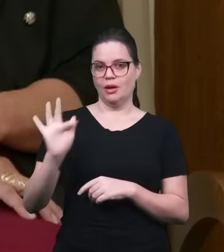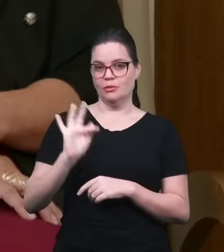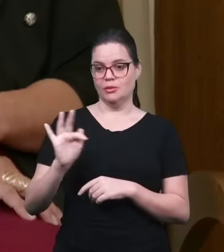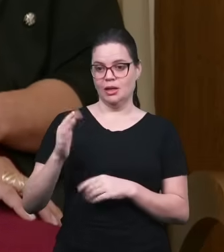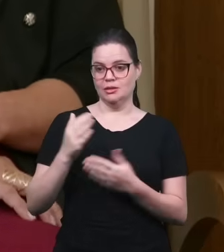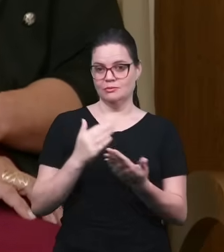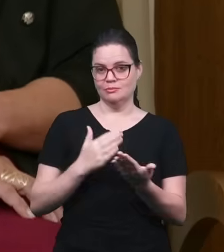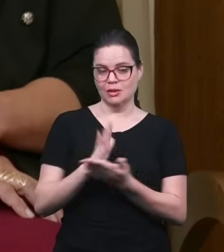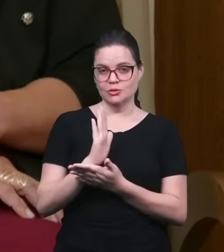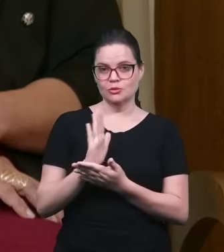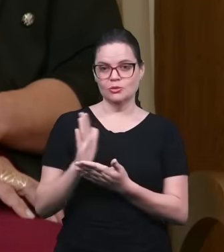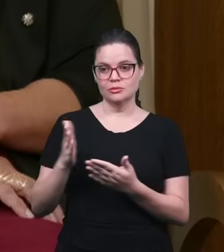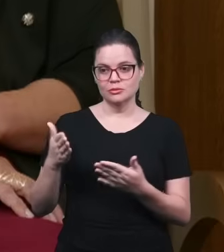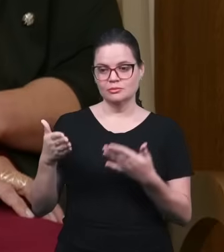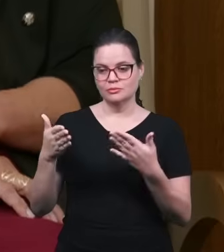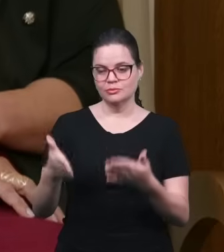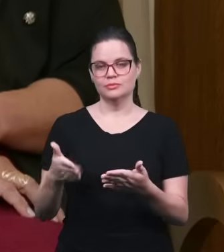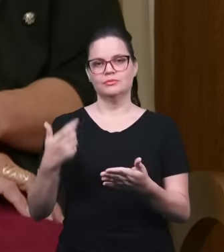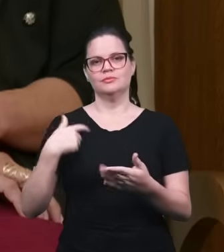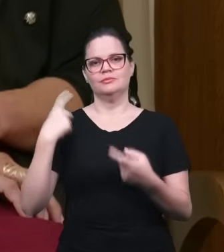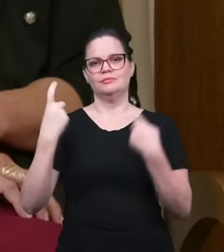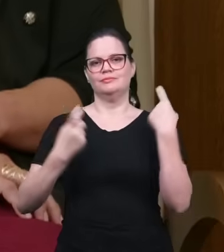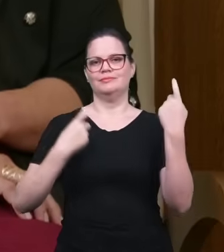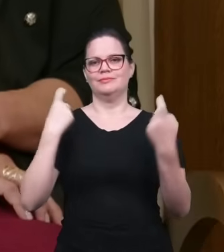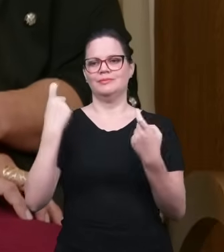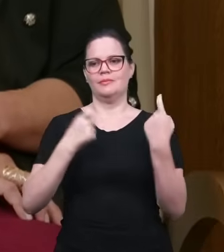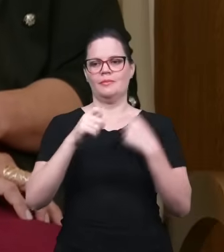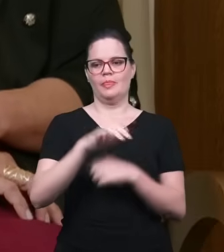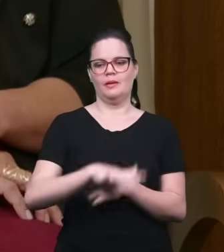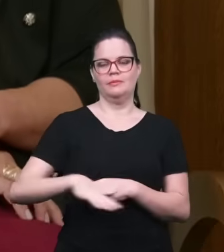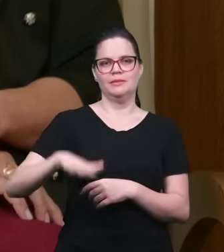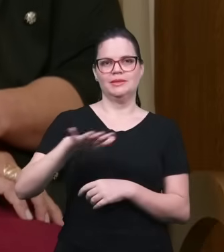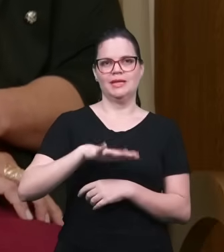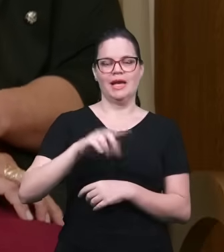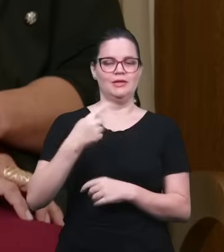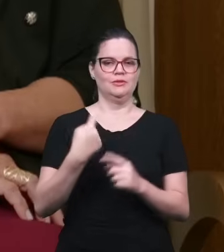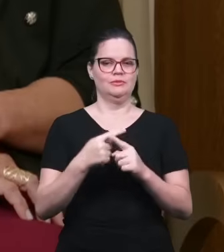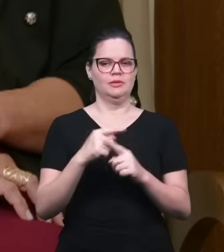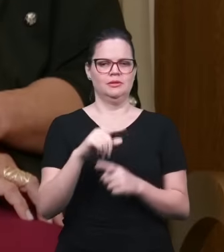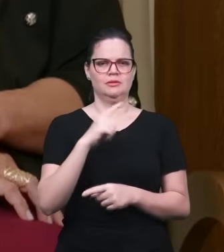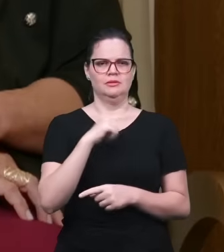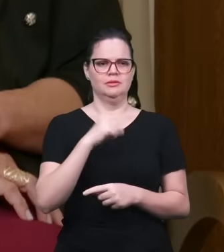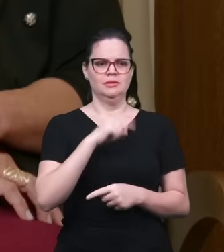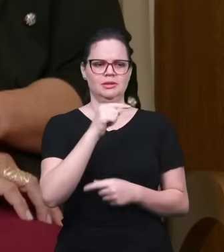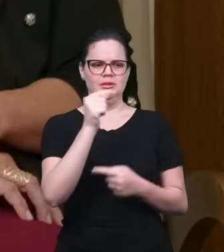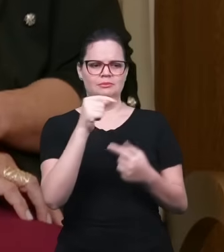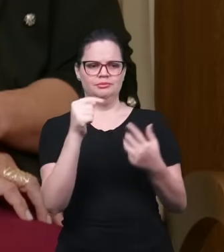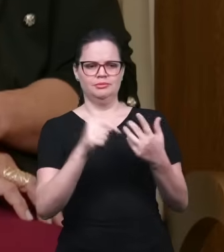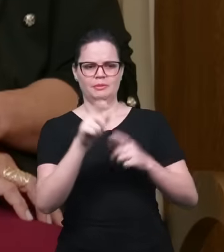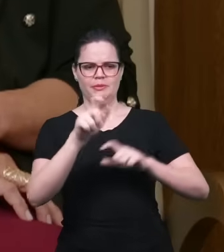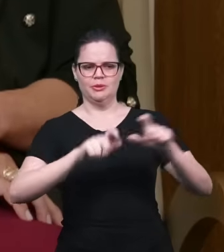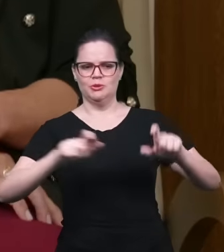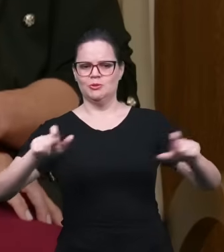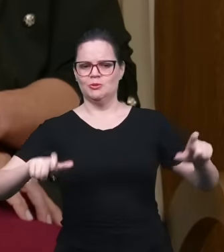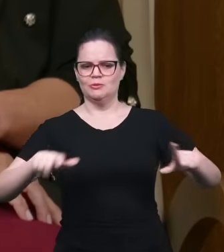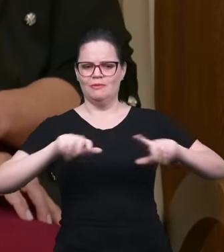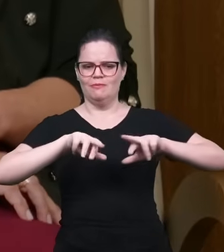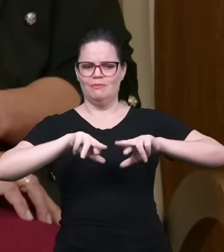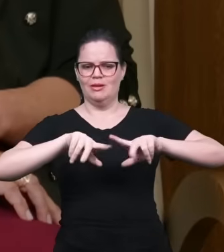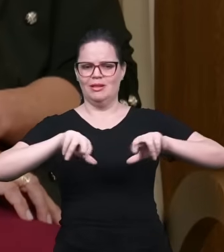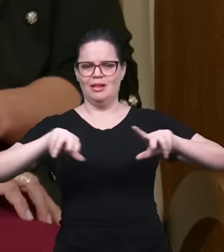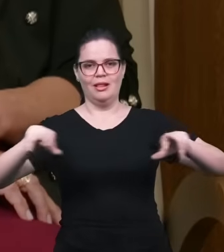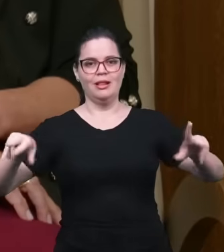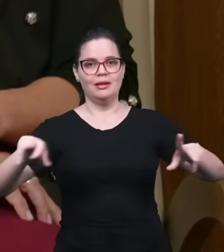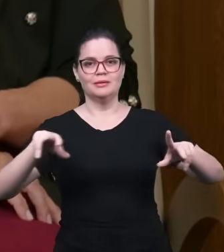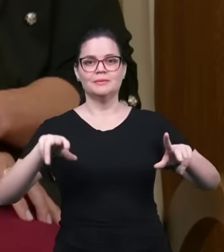muito comum você se preocupar com o ambiente, né? Porque há diversos tipos de pessoas